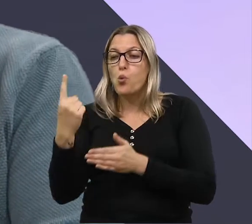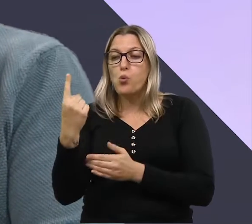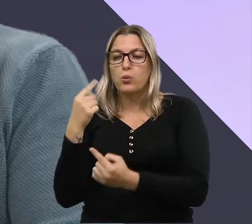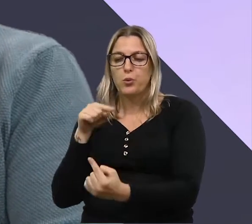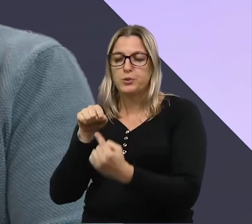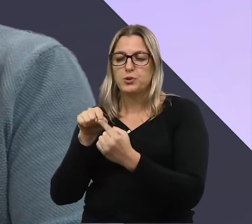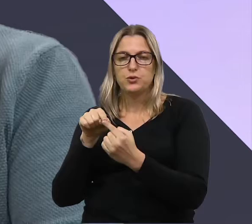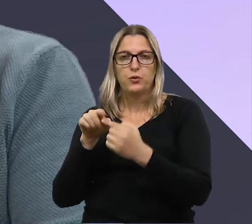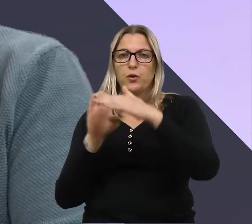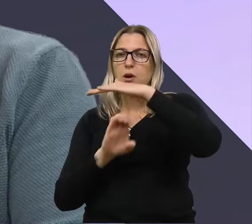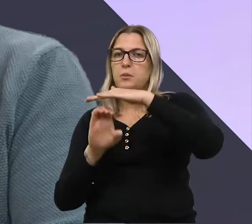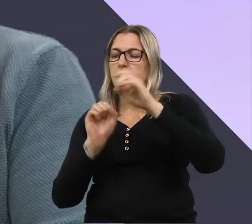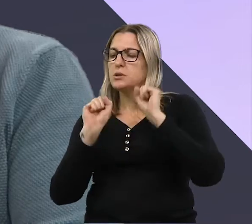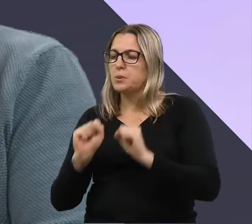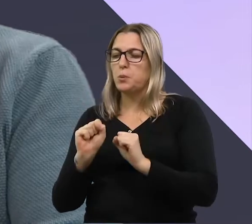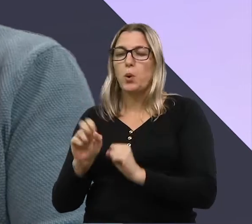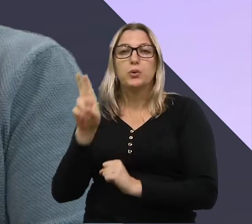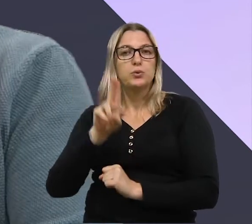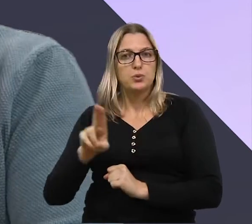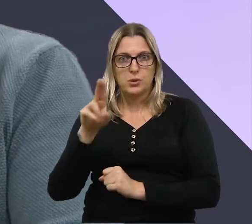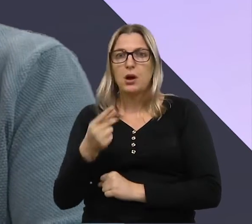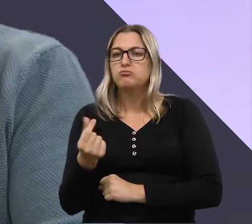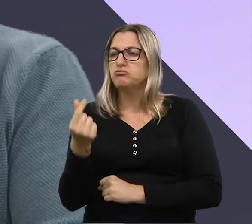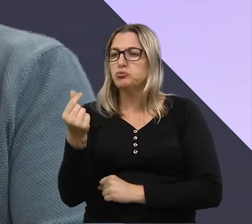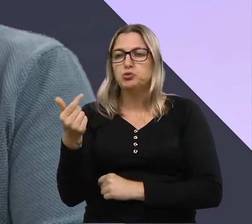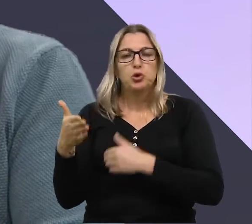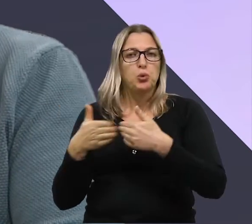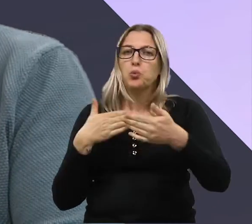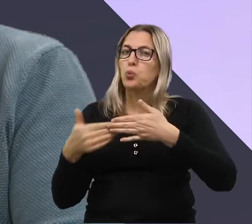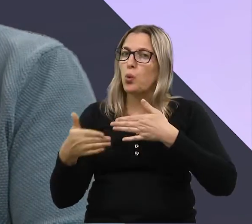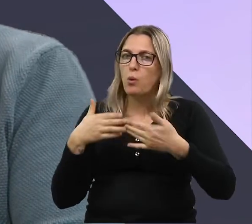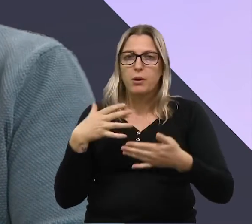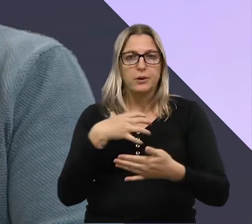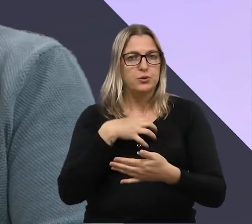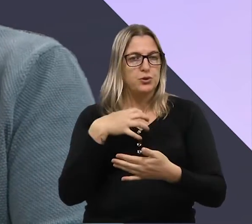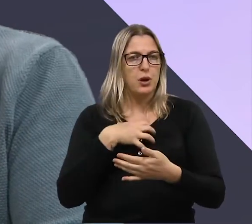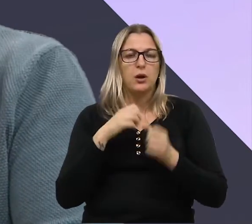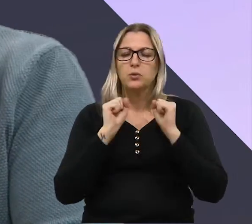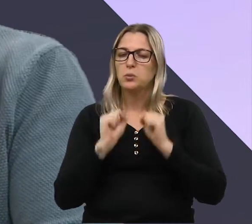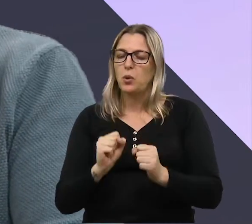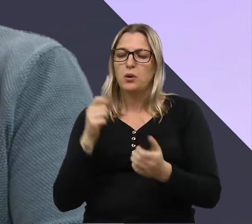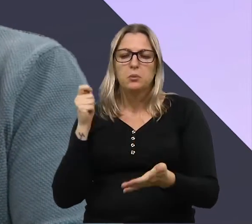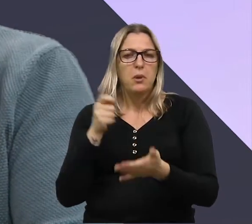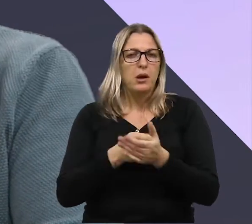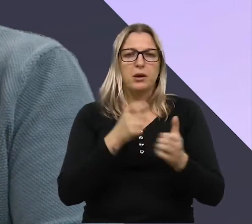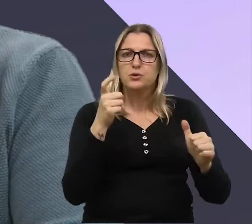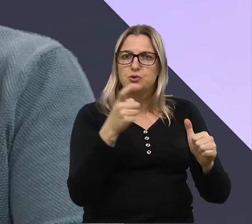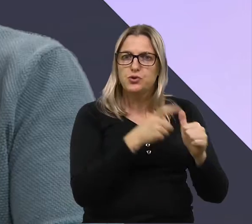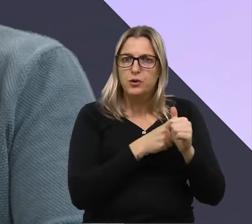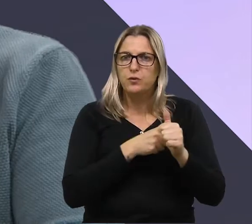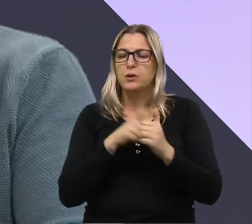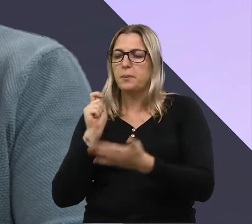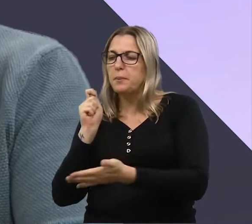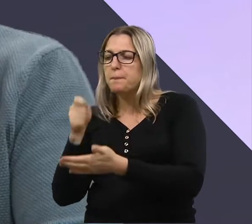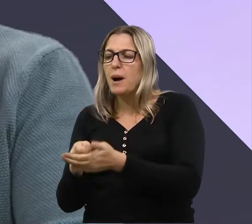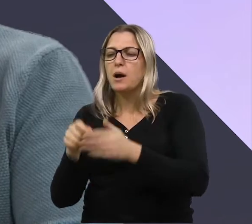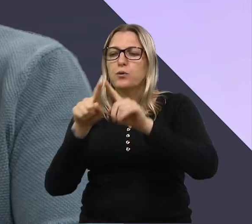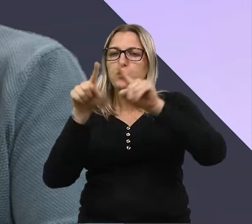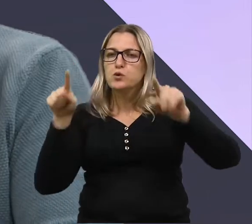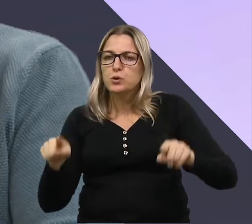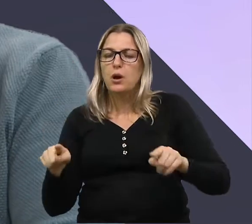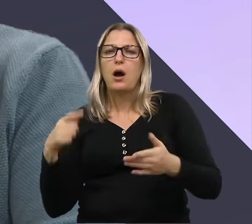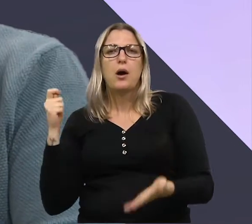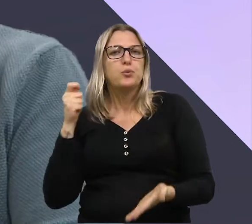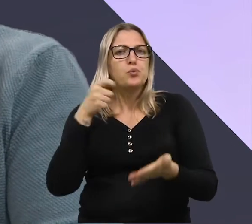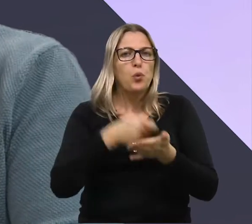entender né ou seja para pagar folha de pagamento para para comprar o equipamento para alguma dívida por alguma pendência ela usa a